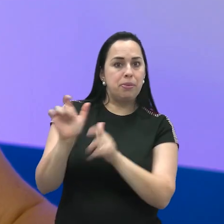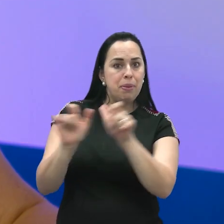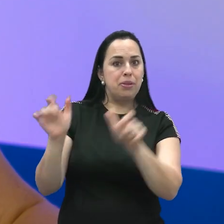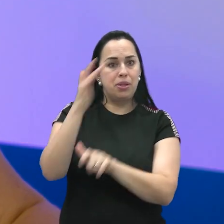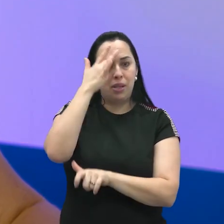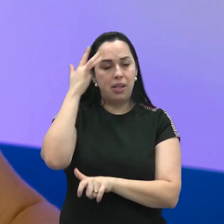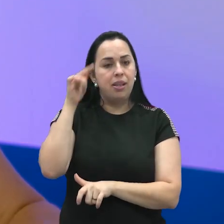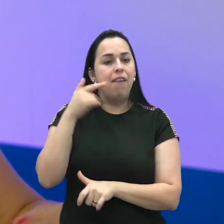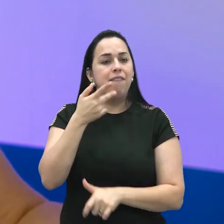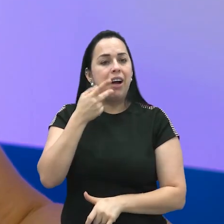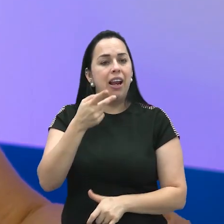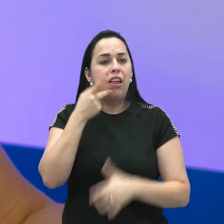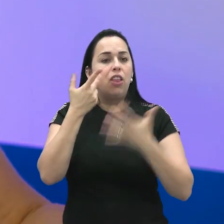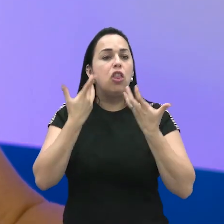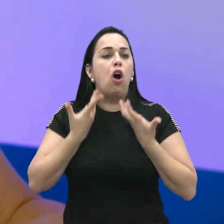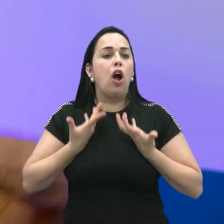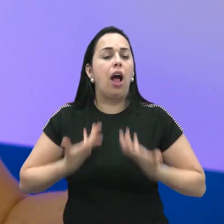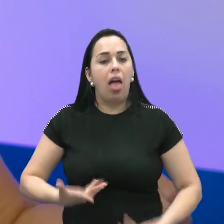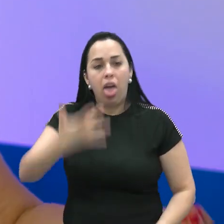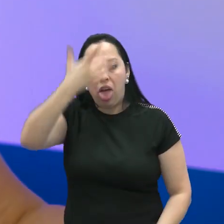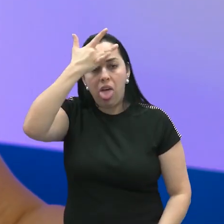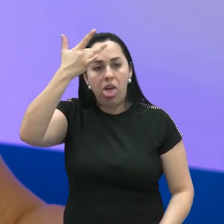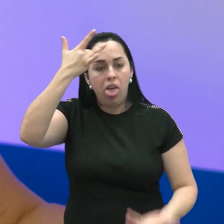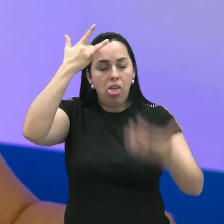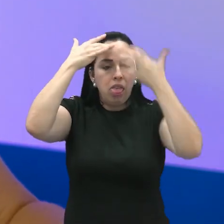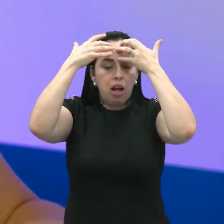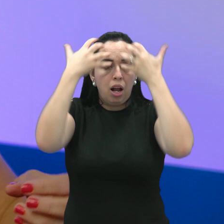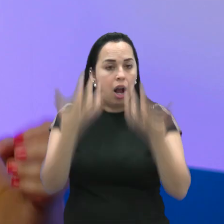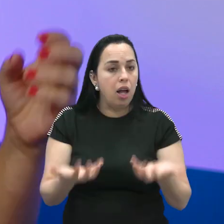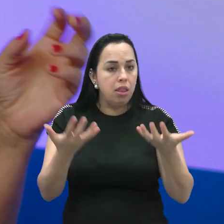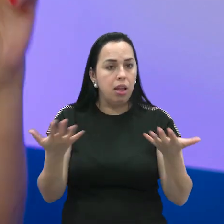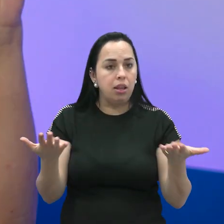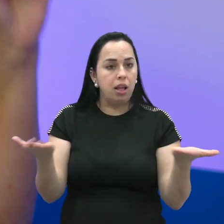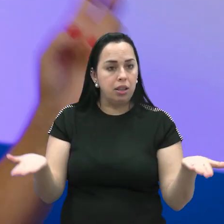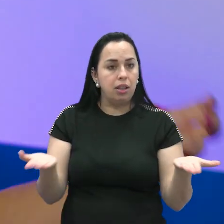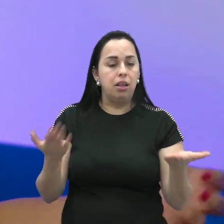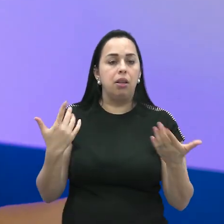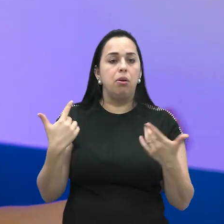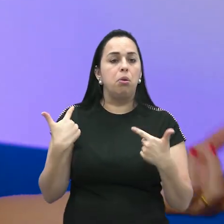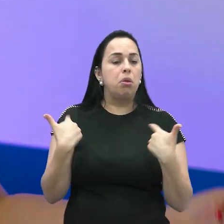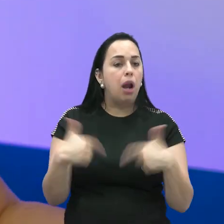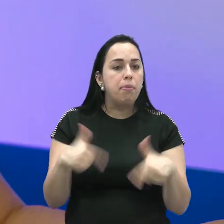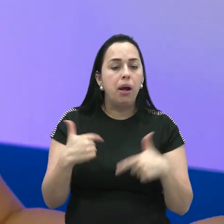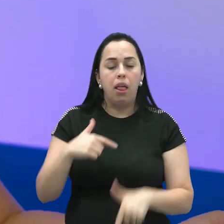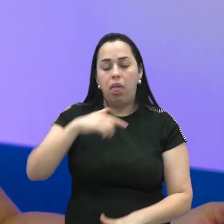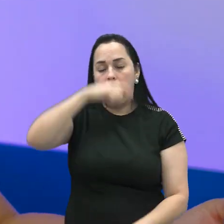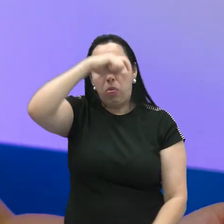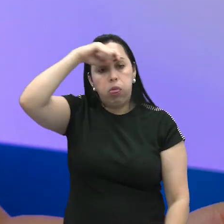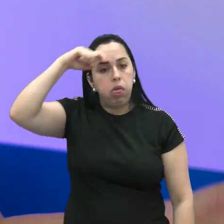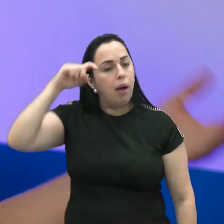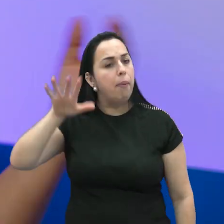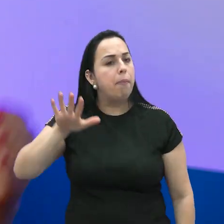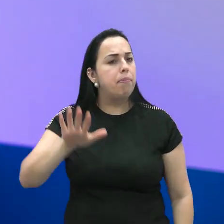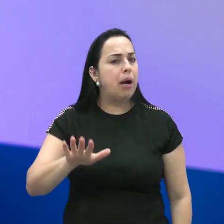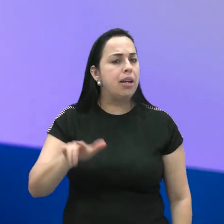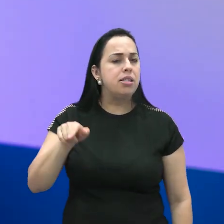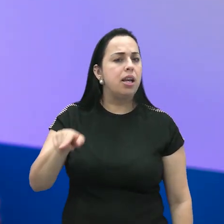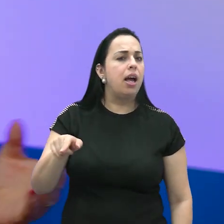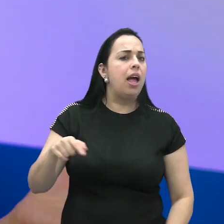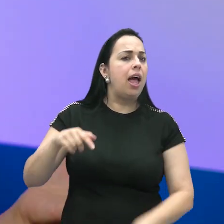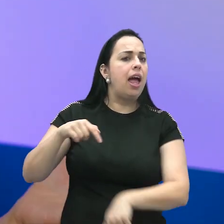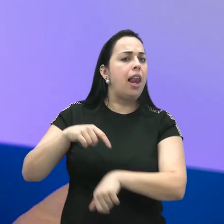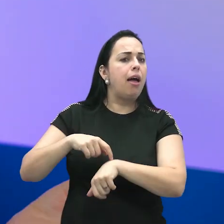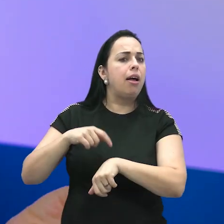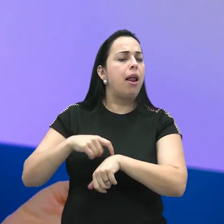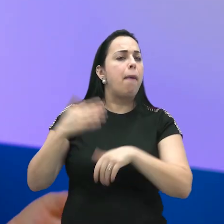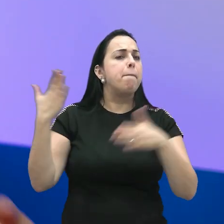assim, eu estou muito cansada mentalmente, né? O meu trabalho, entre aspas, tem me sugado. Mas quando essa pessoa sai,